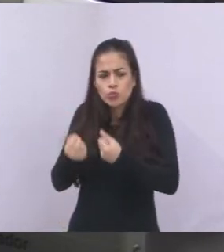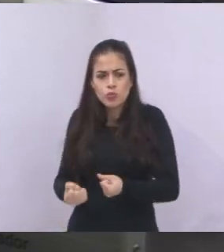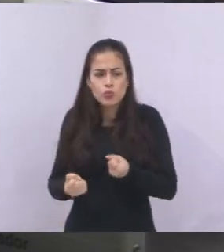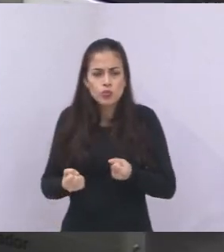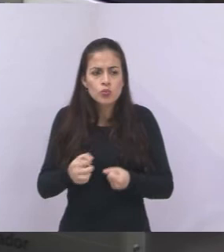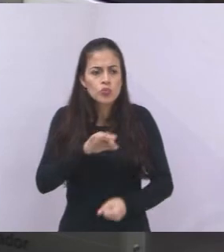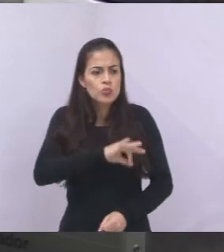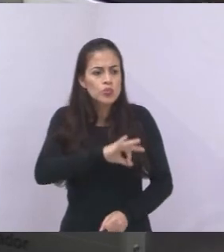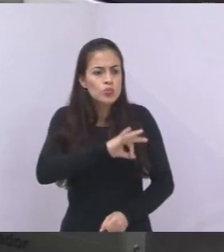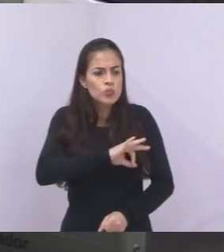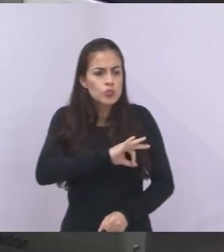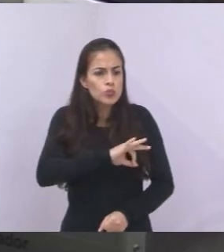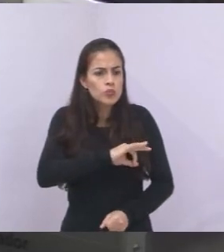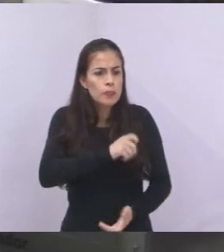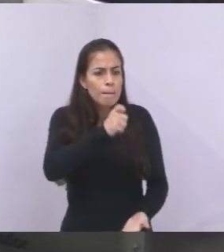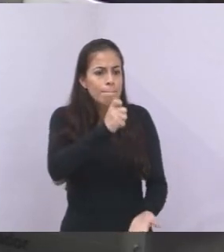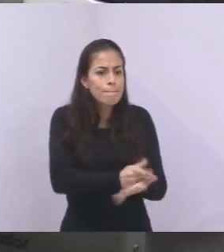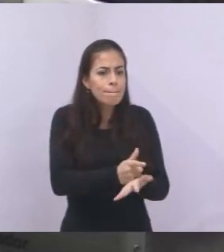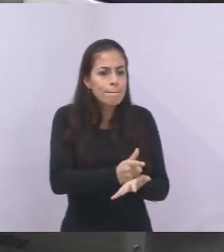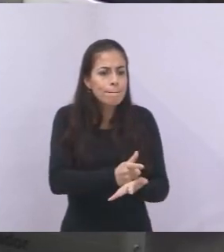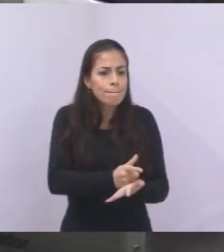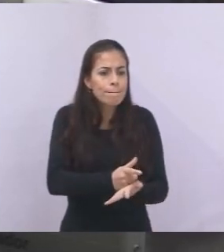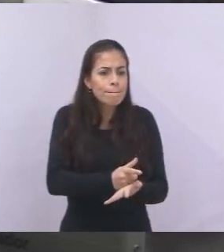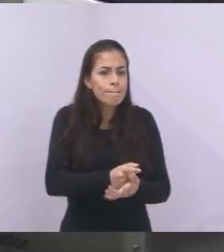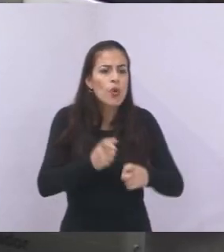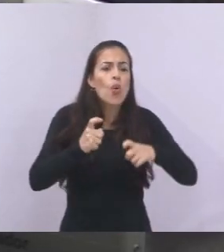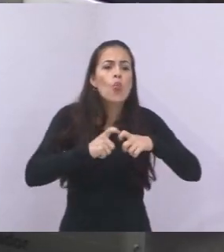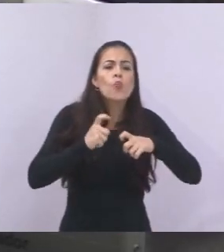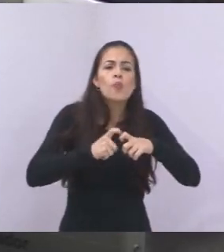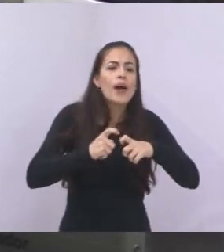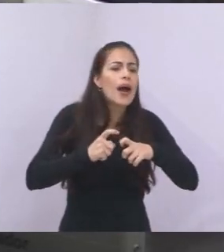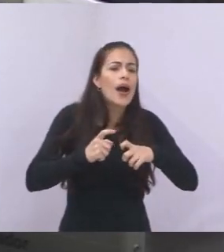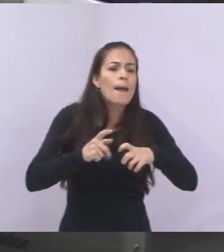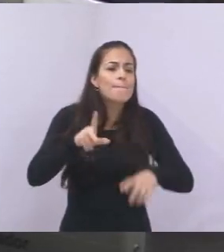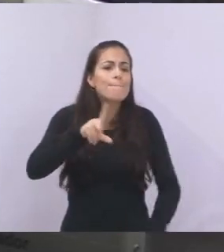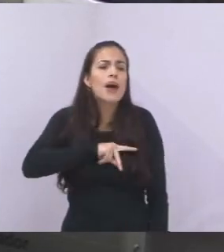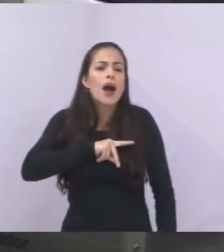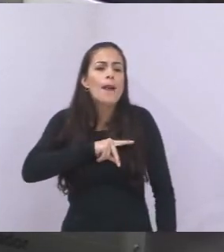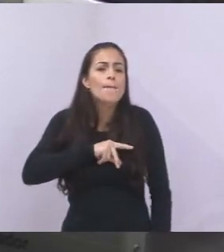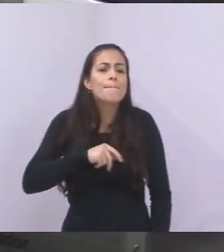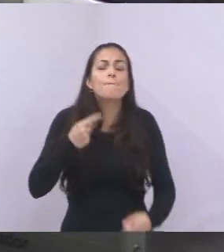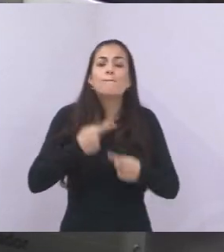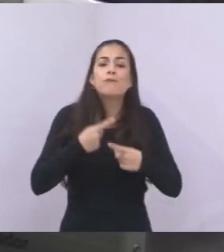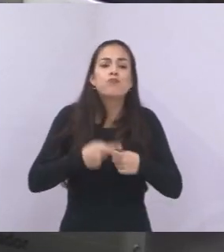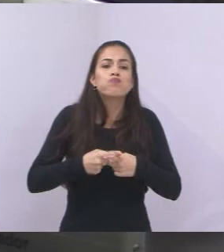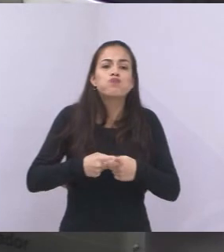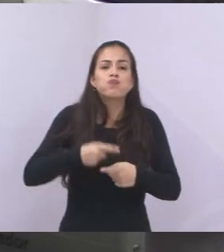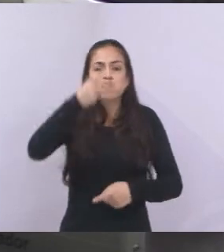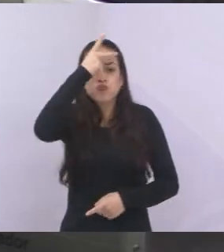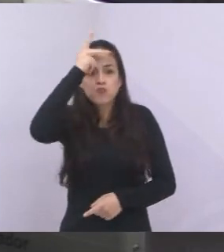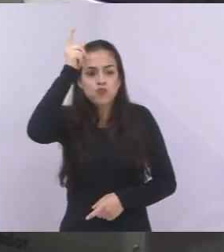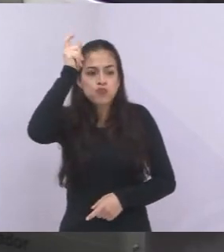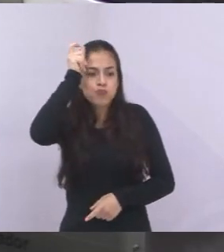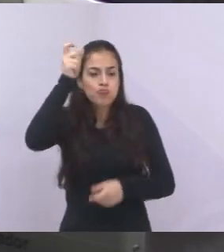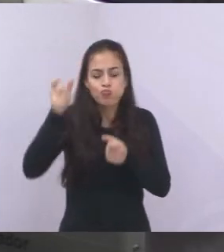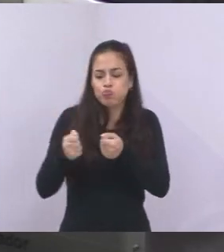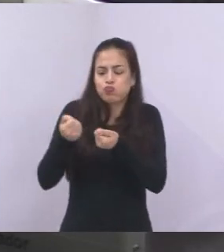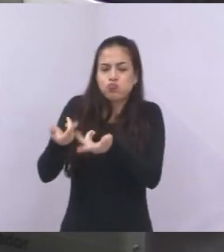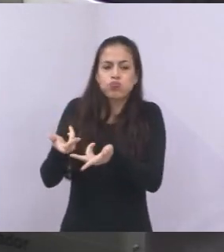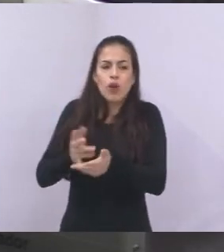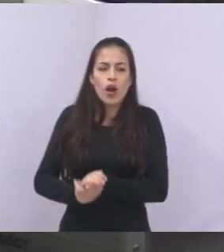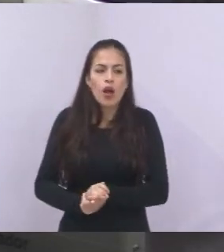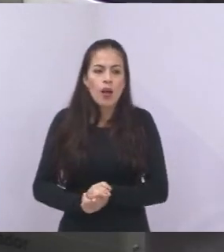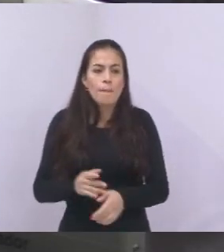recursos para pagar a consulta particular que o município não oferece, para comprar o medicamento porque a rede de